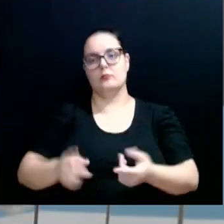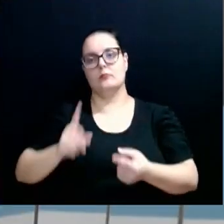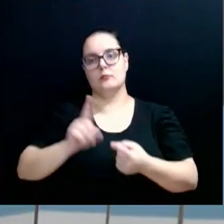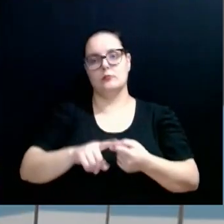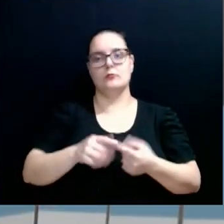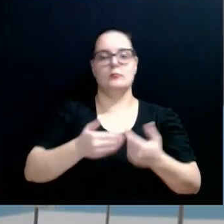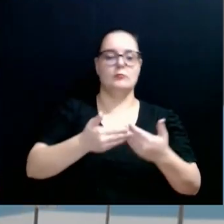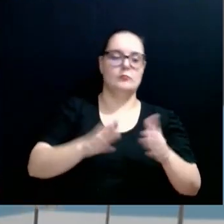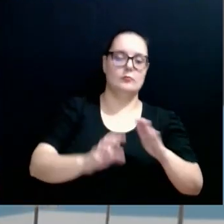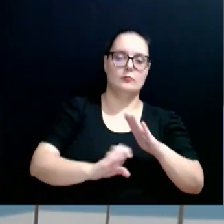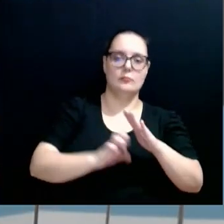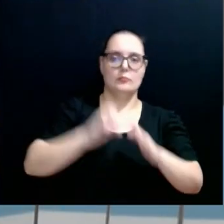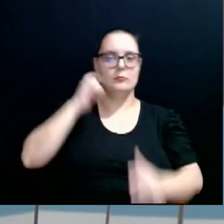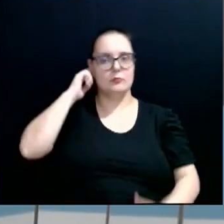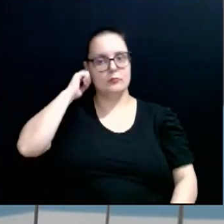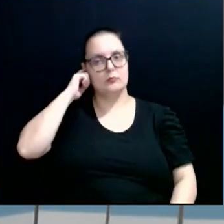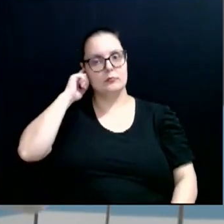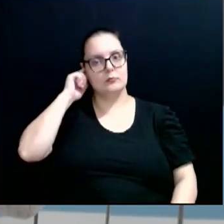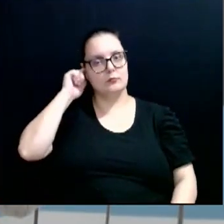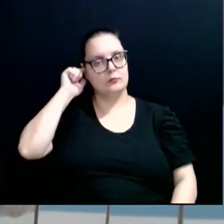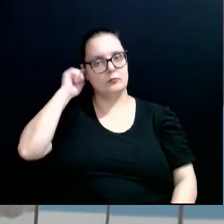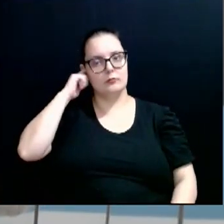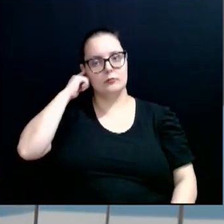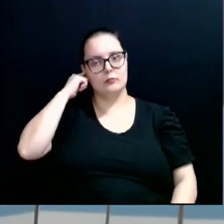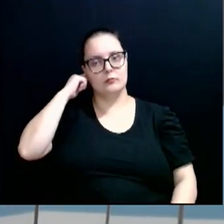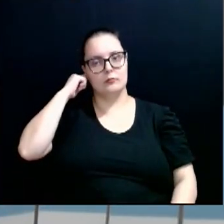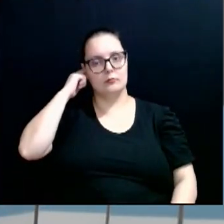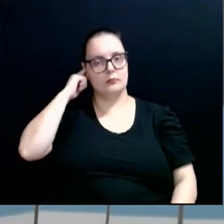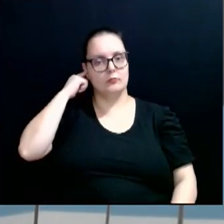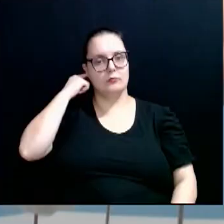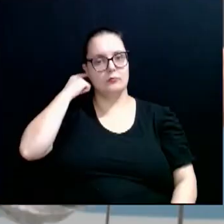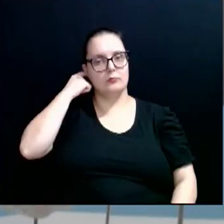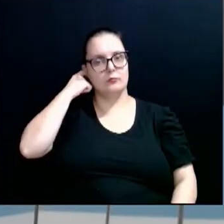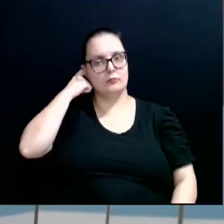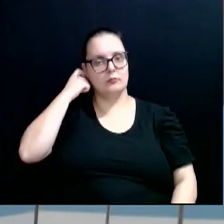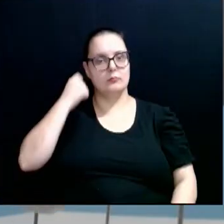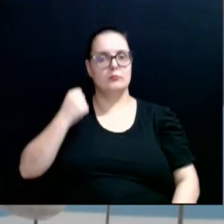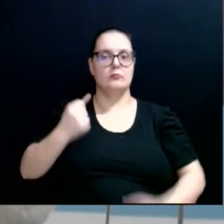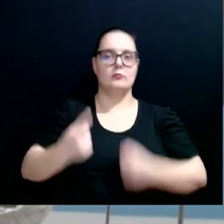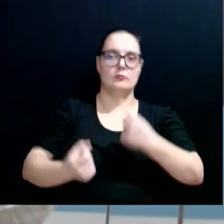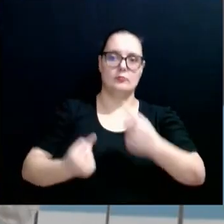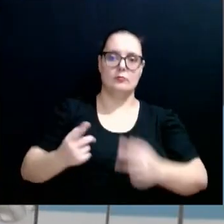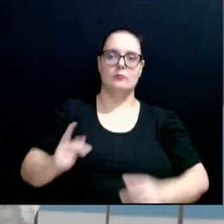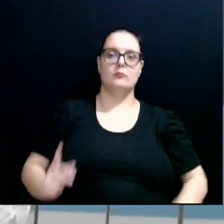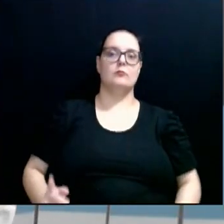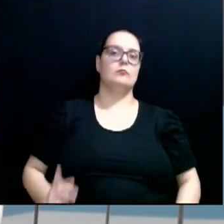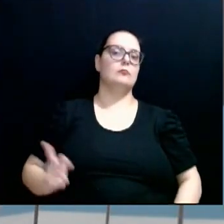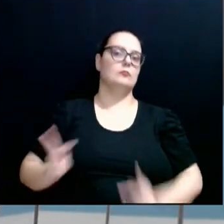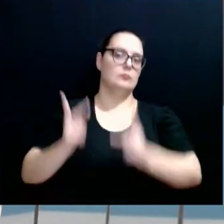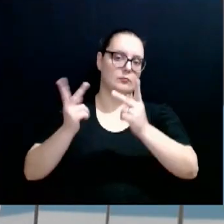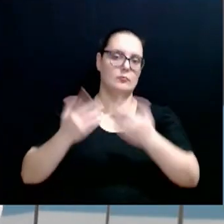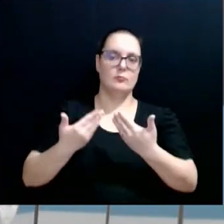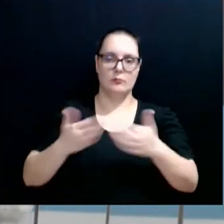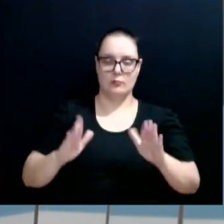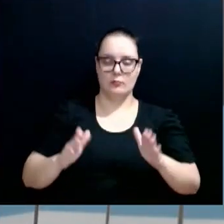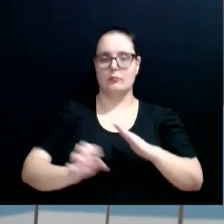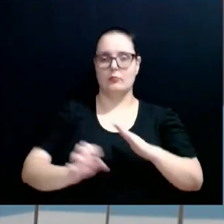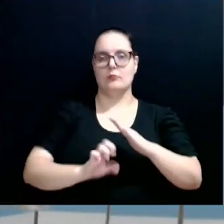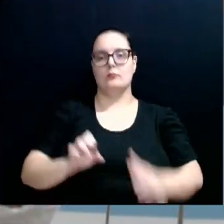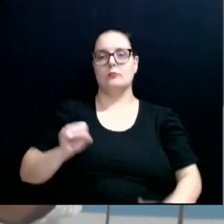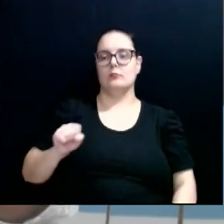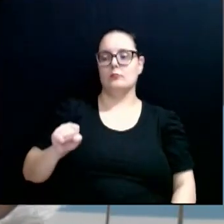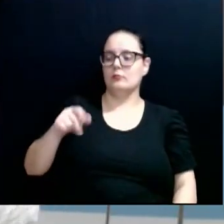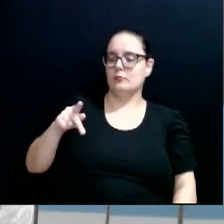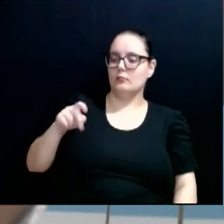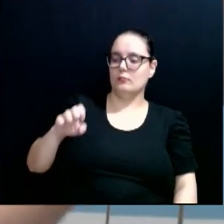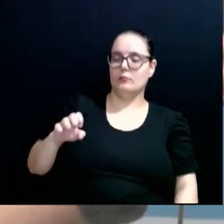Tem os eventuais vencedores têm que abrir as empresas, depois tem que abrir a SPE da bilhetagem, que é